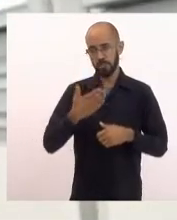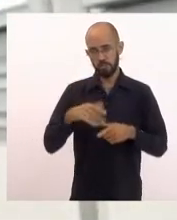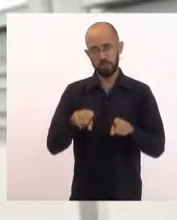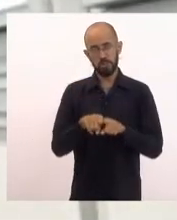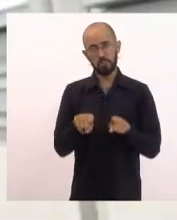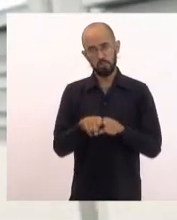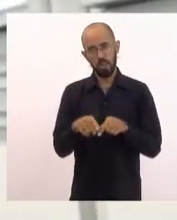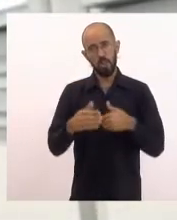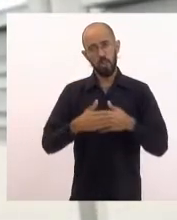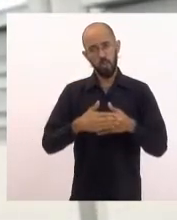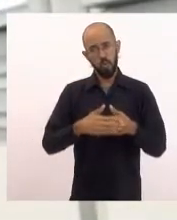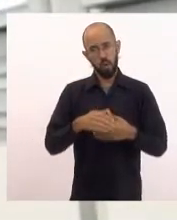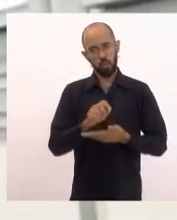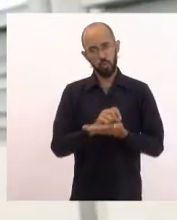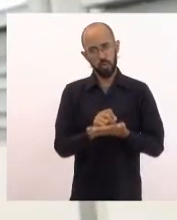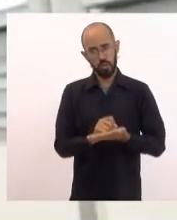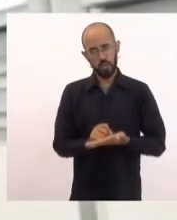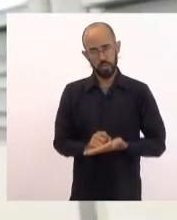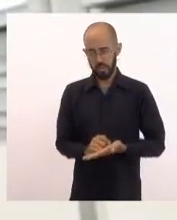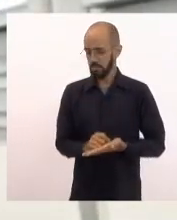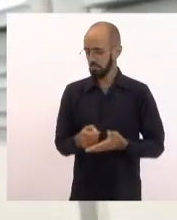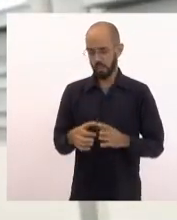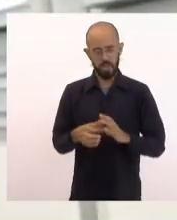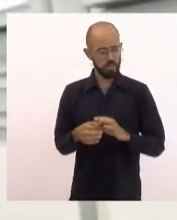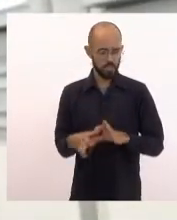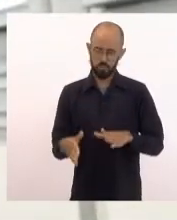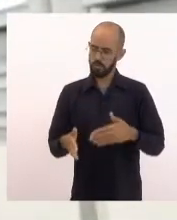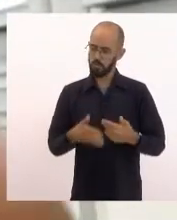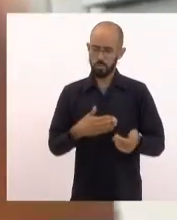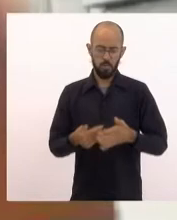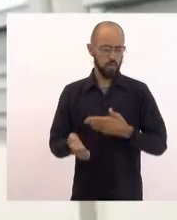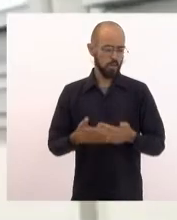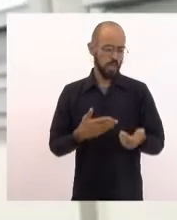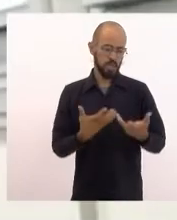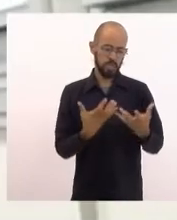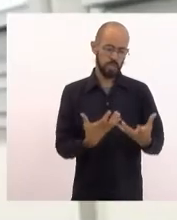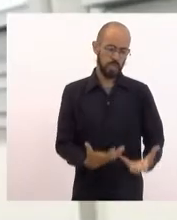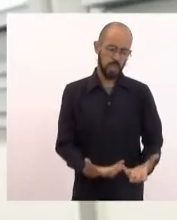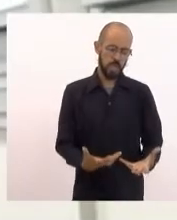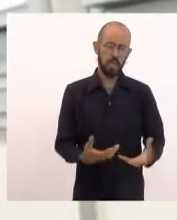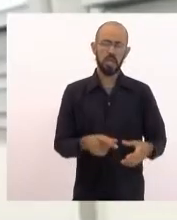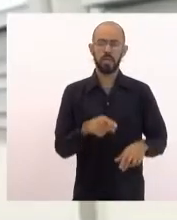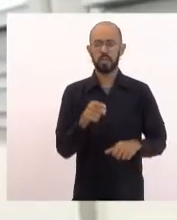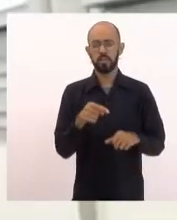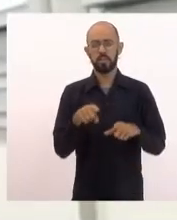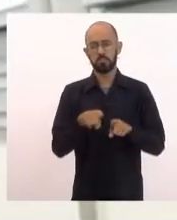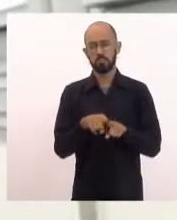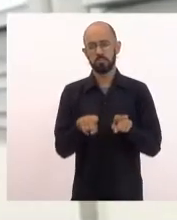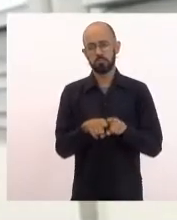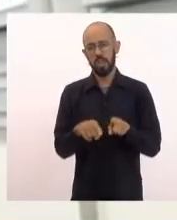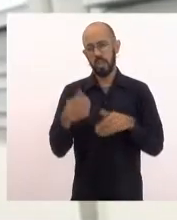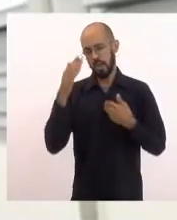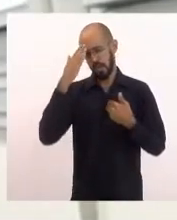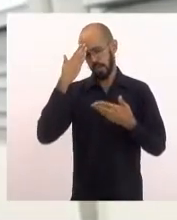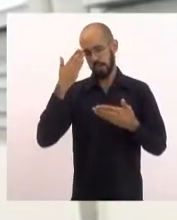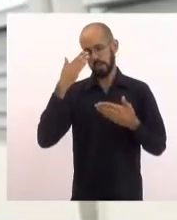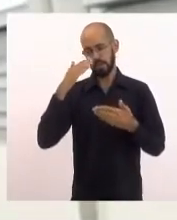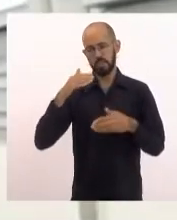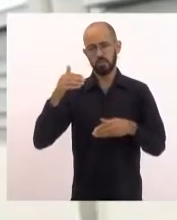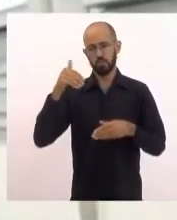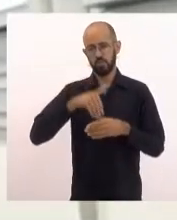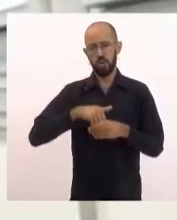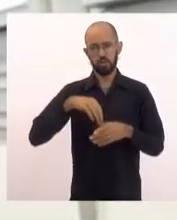a coautoria para esse projeto, para deputados e deputadas que tenham interesse. E já agradeço o voto favorável